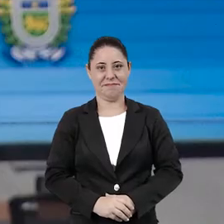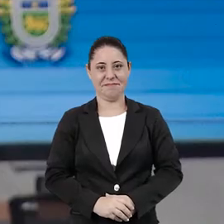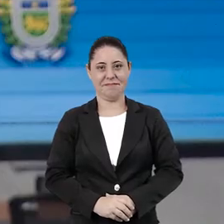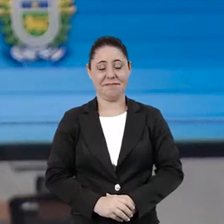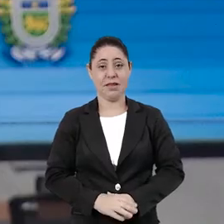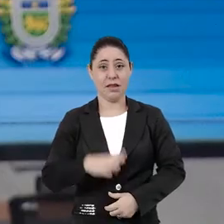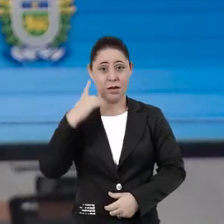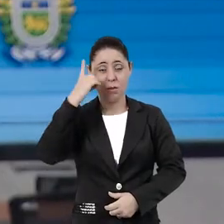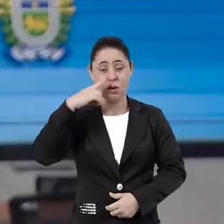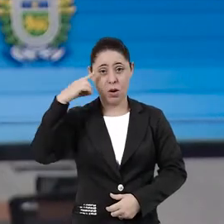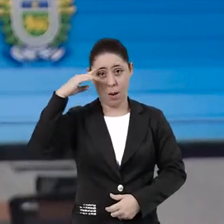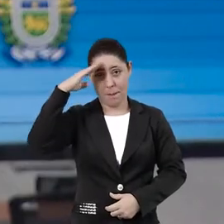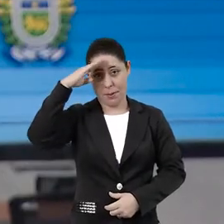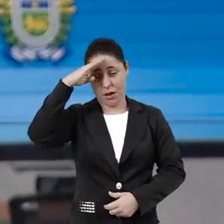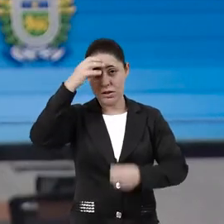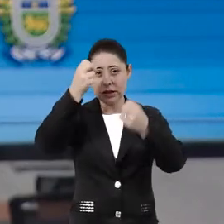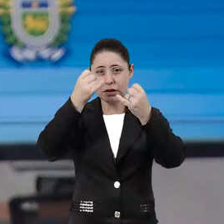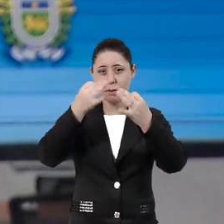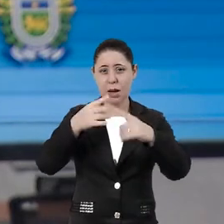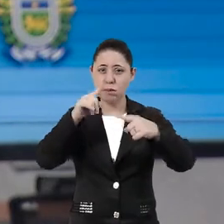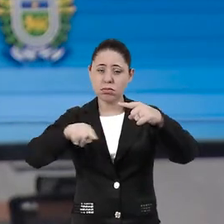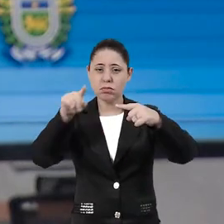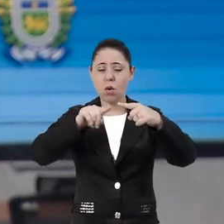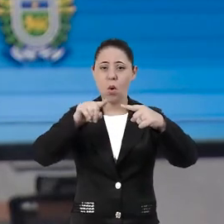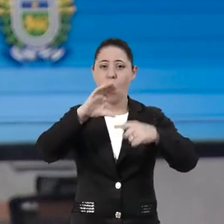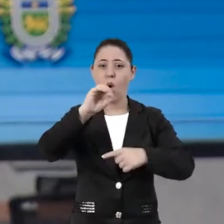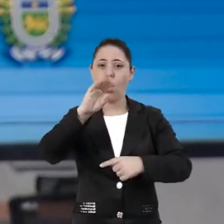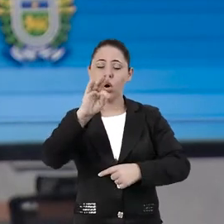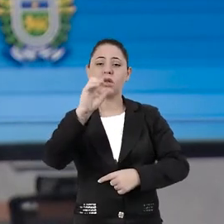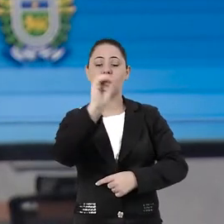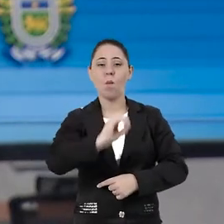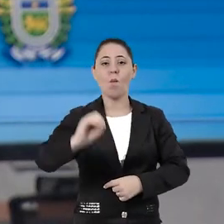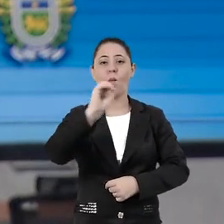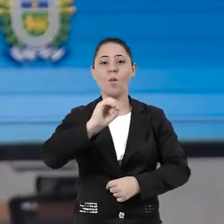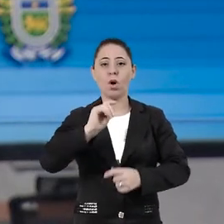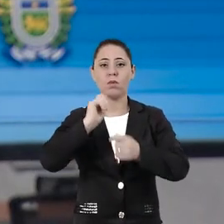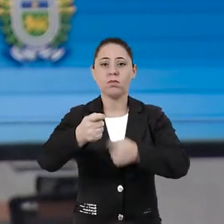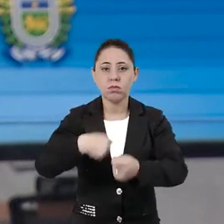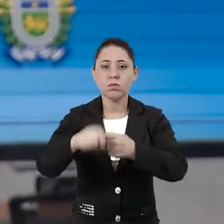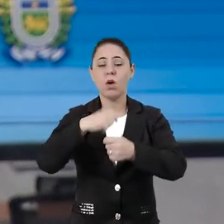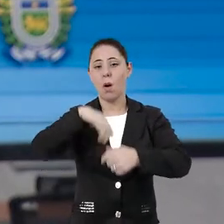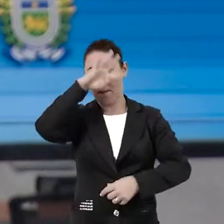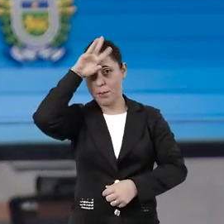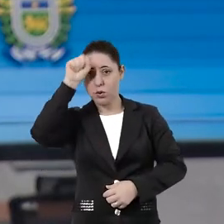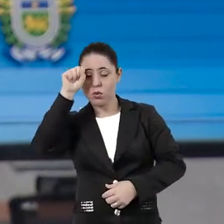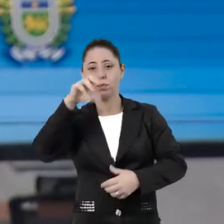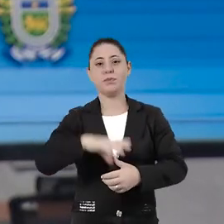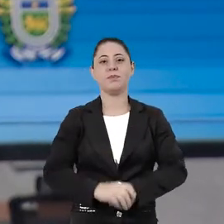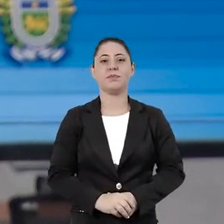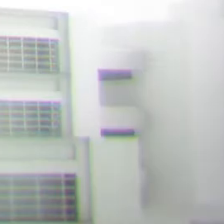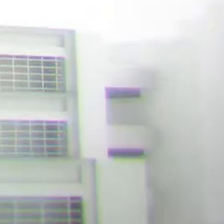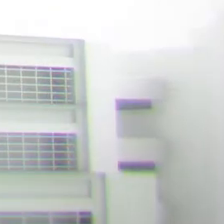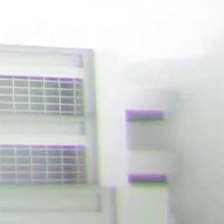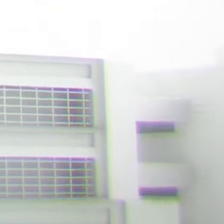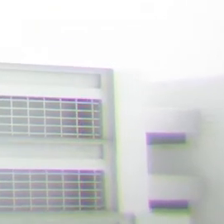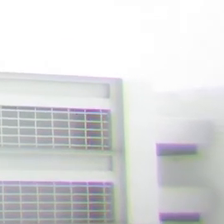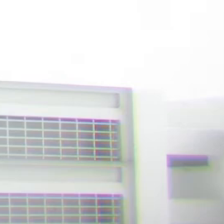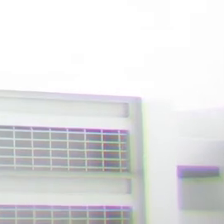Deputado Cabalmi comenta a suspensão da cota zero da pesca ocorrida no estado do Mato Grosso.